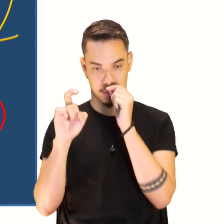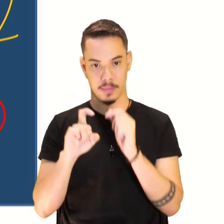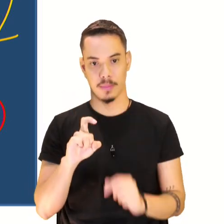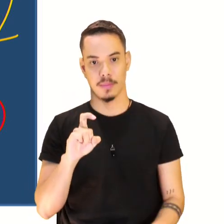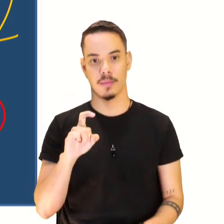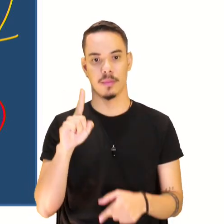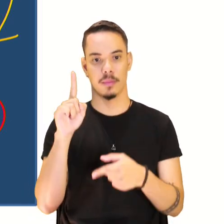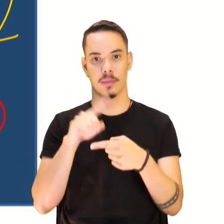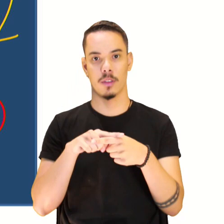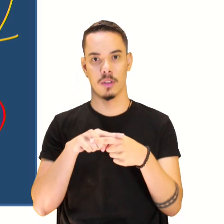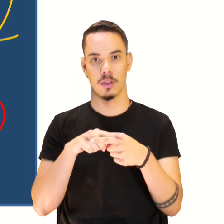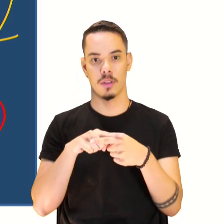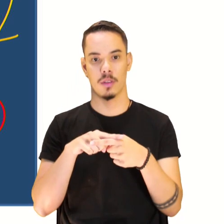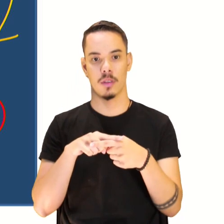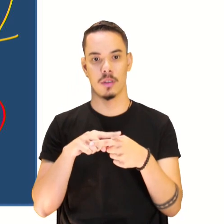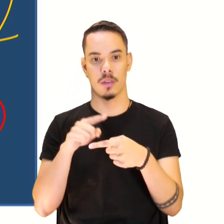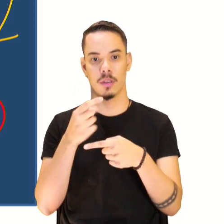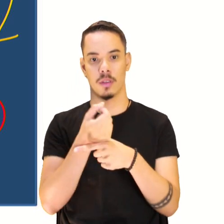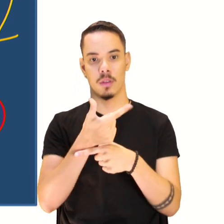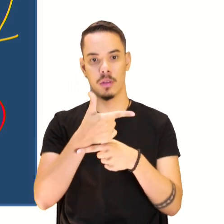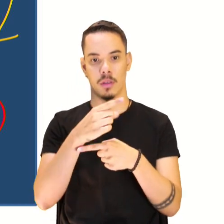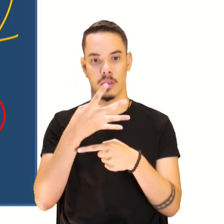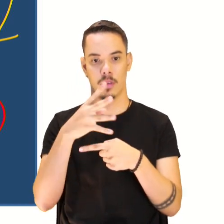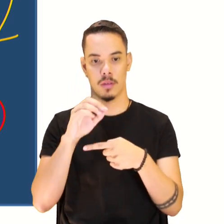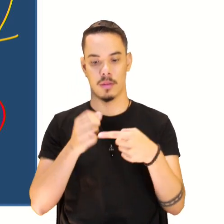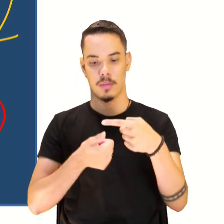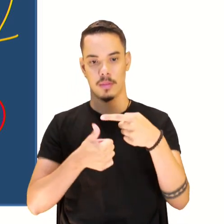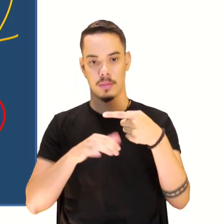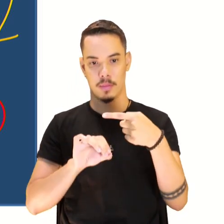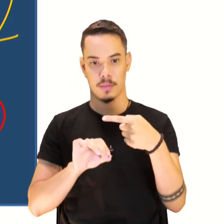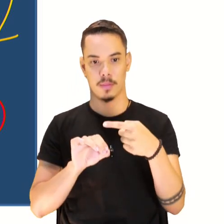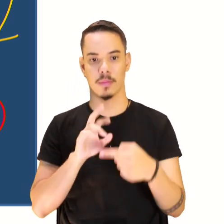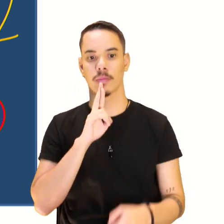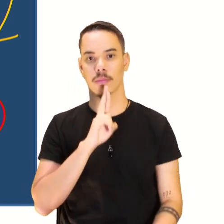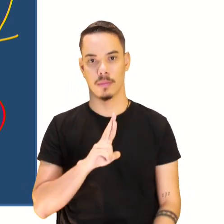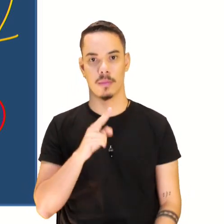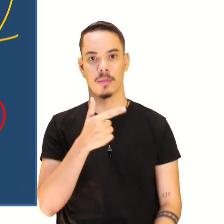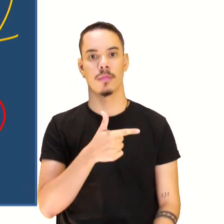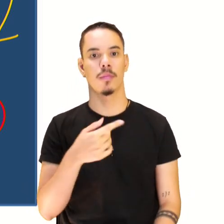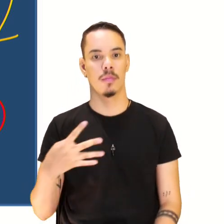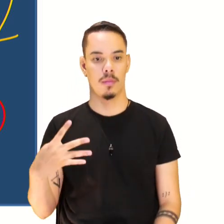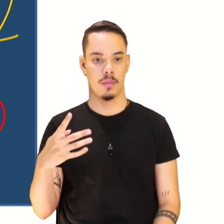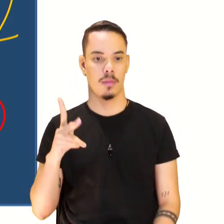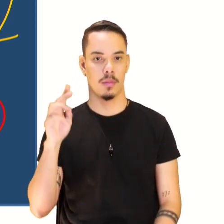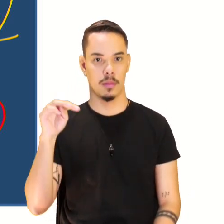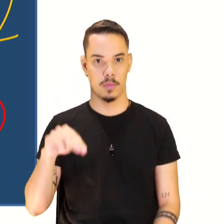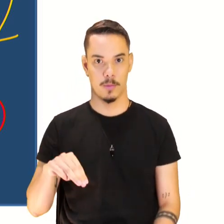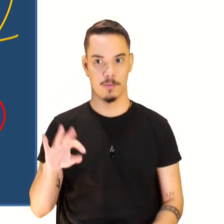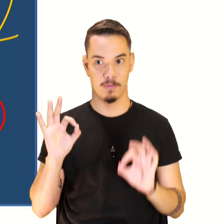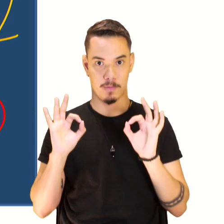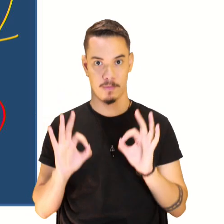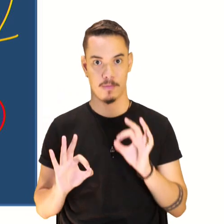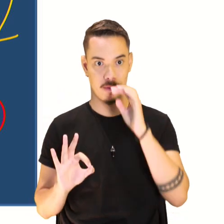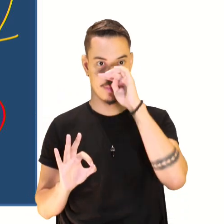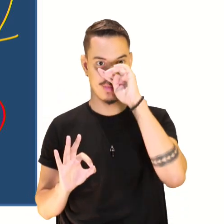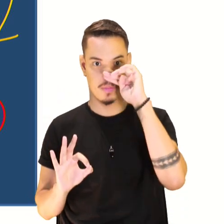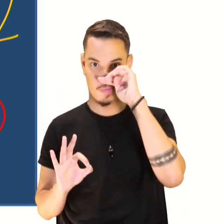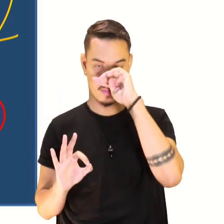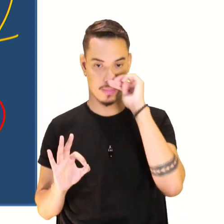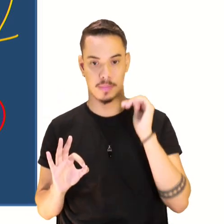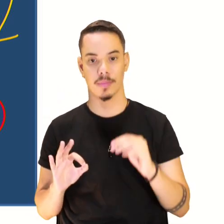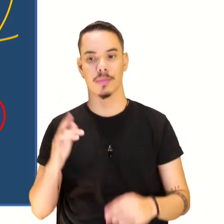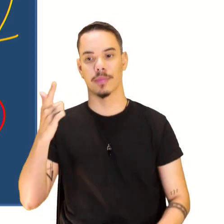240 dividido por 10 que vai dar 24 km beleza tranquilo até